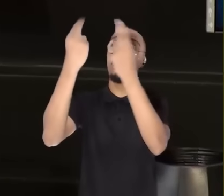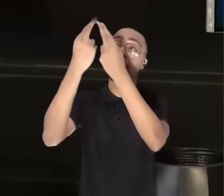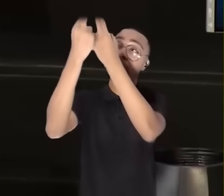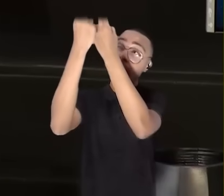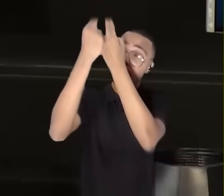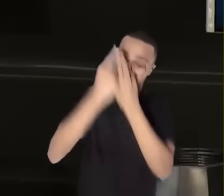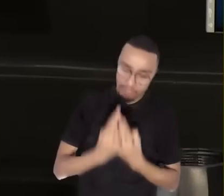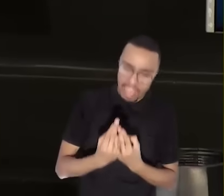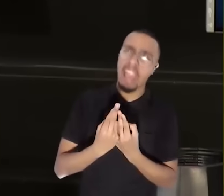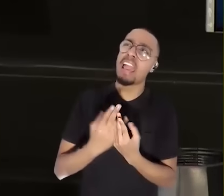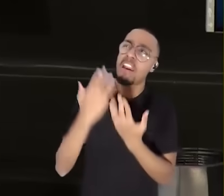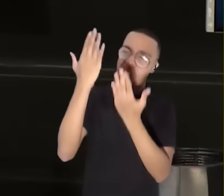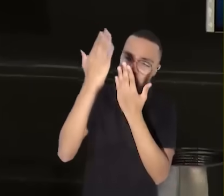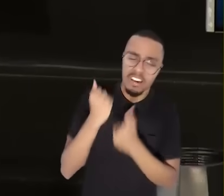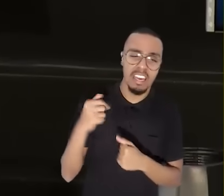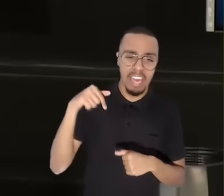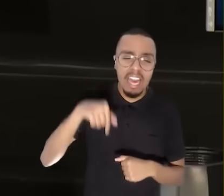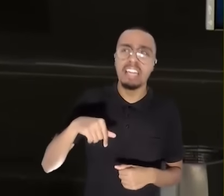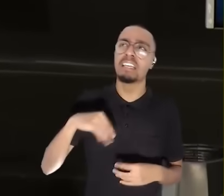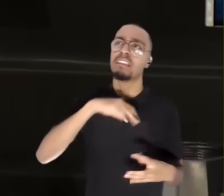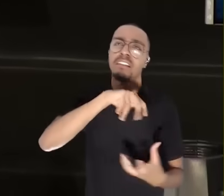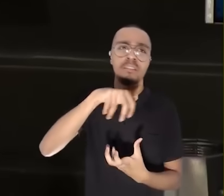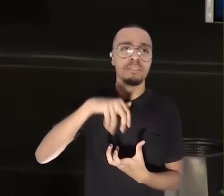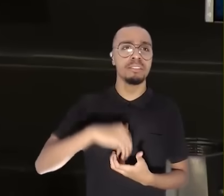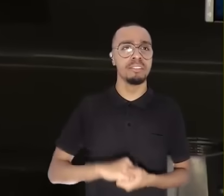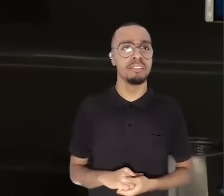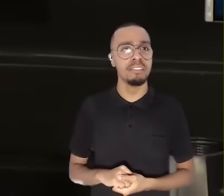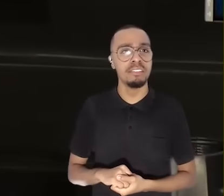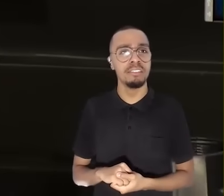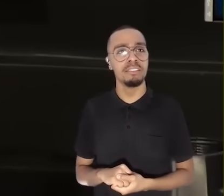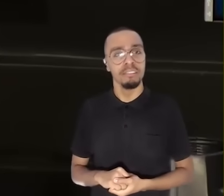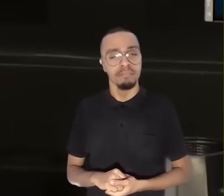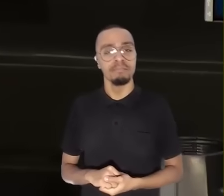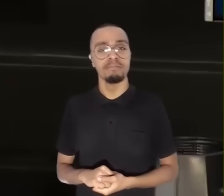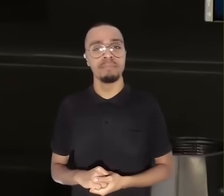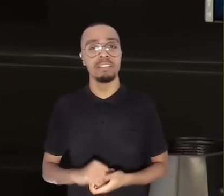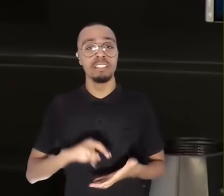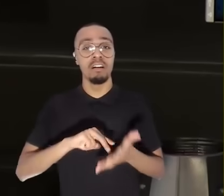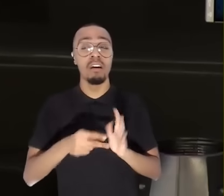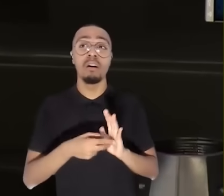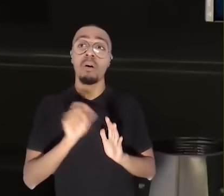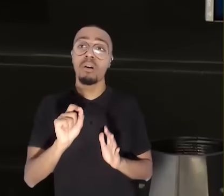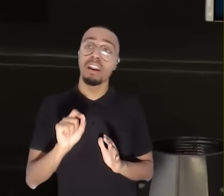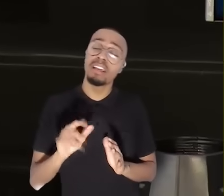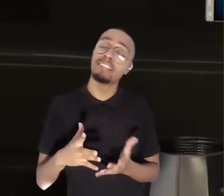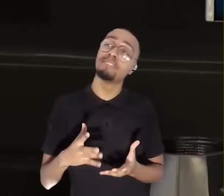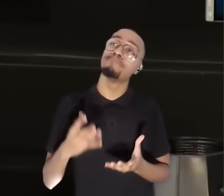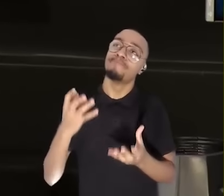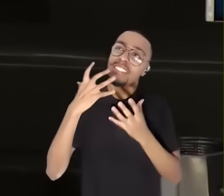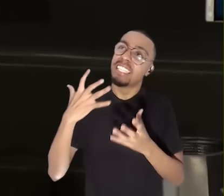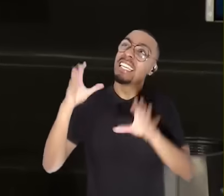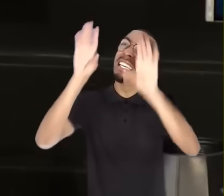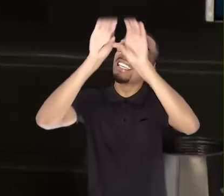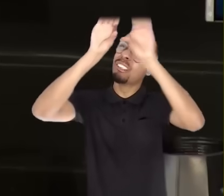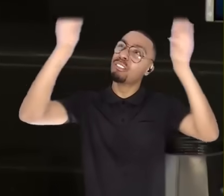para mim o teu reino. Deixa descer o teu reino. Deixa vir.